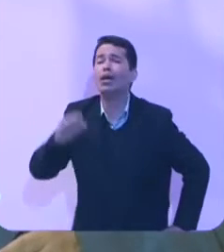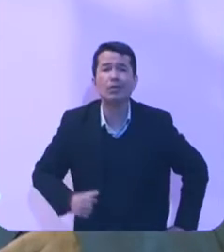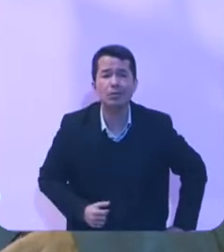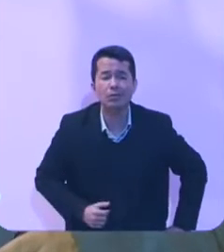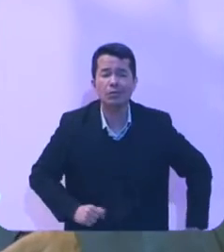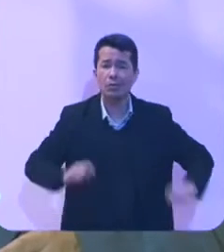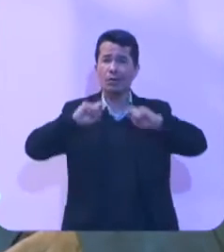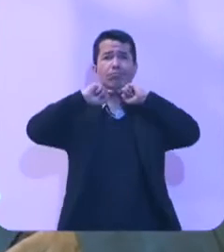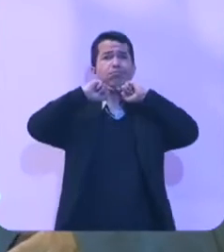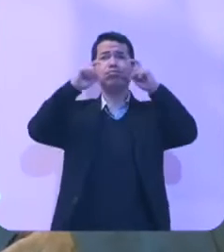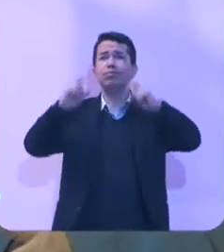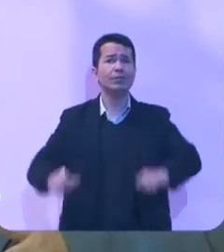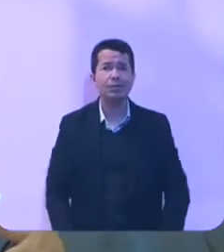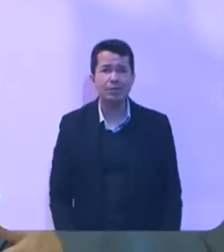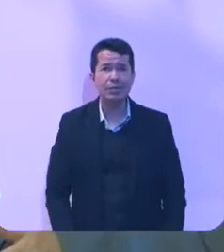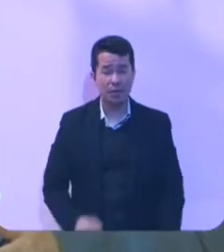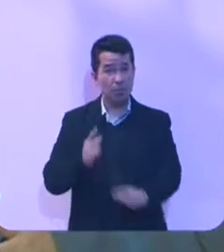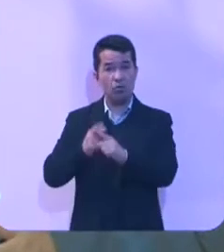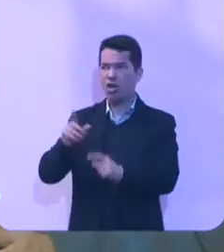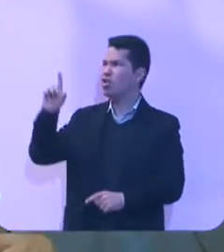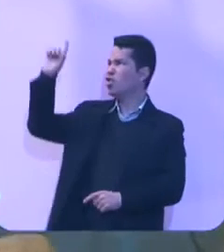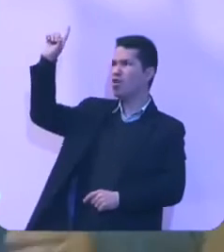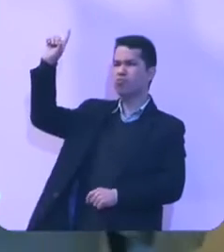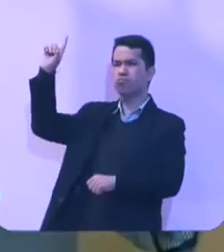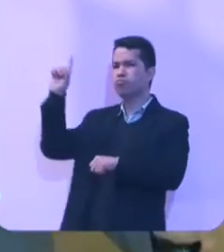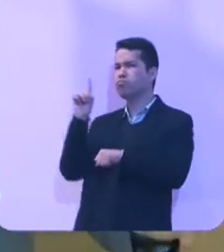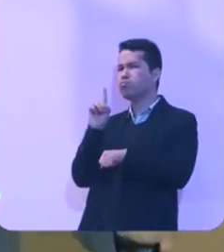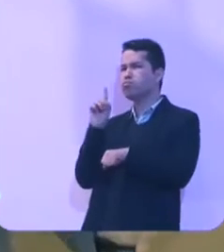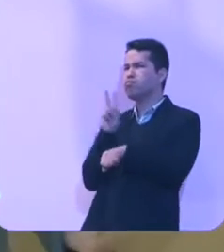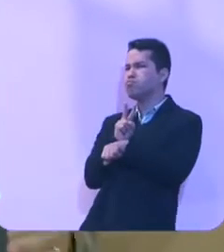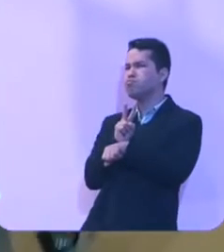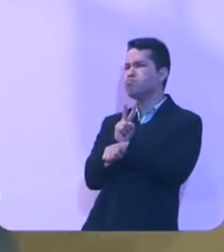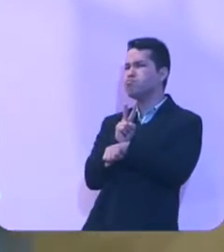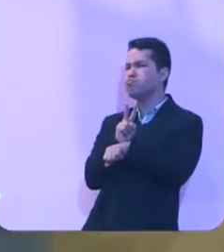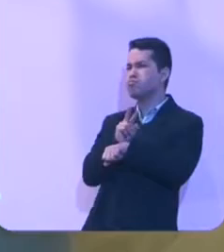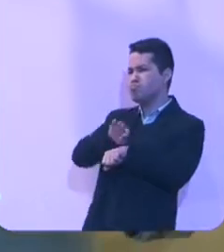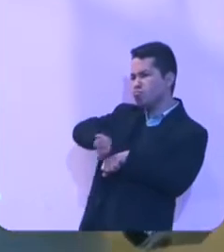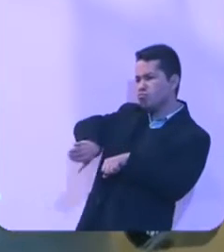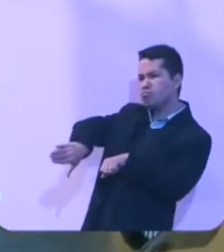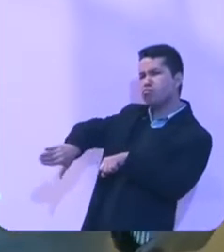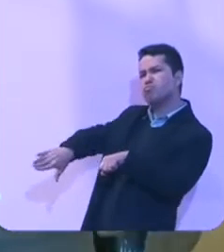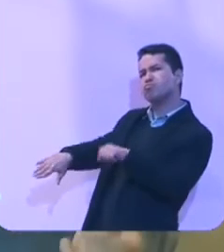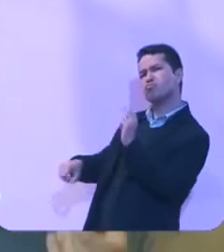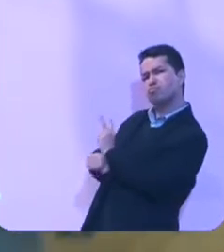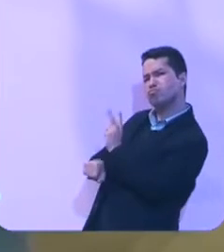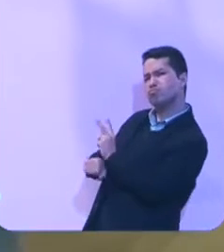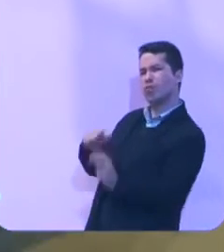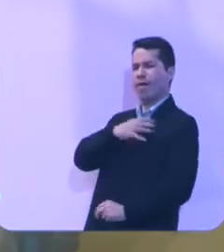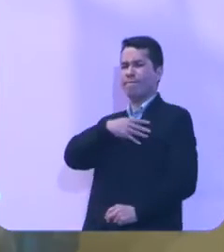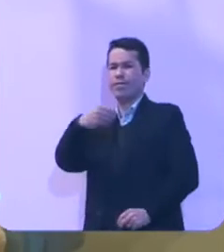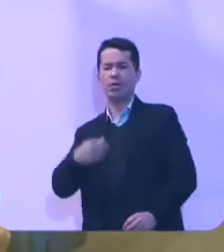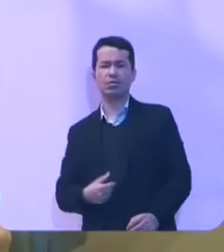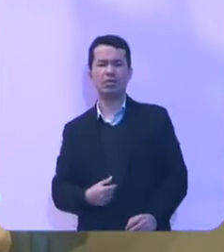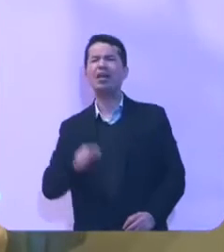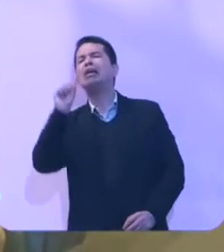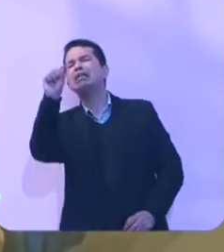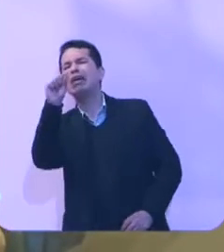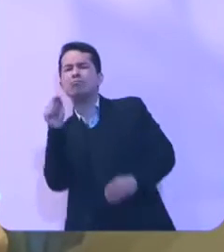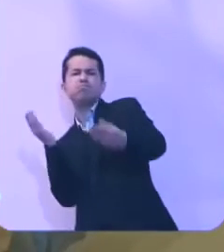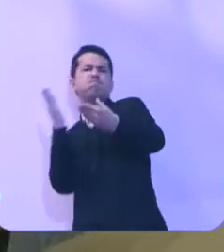declara que eles não são culpados. Será que alguém poderá condená-los?